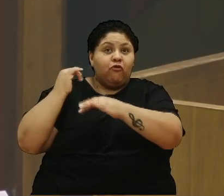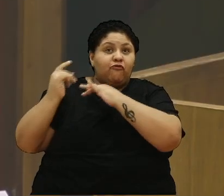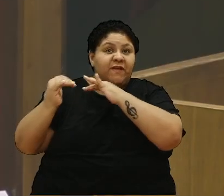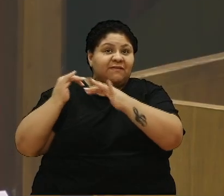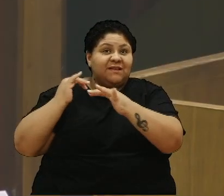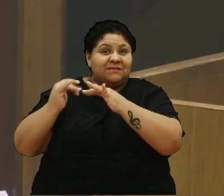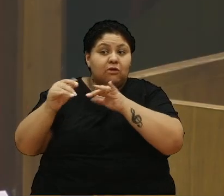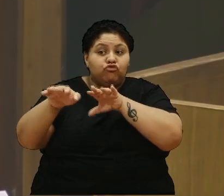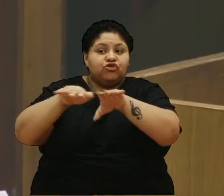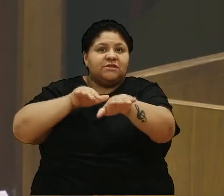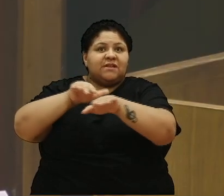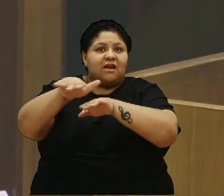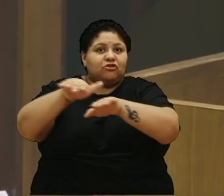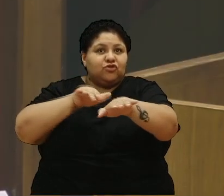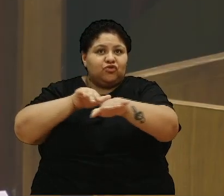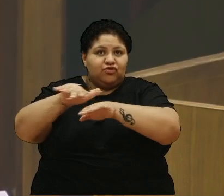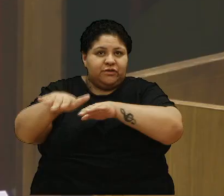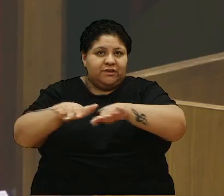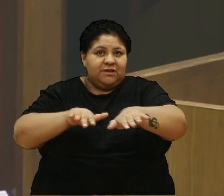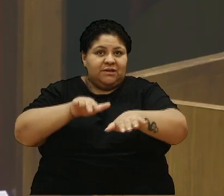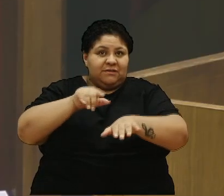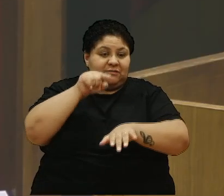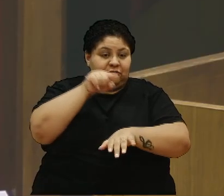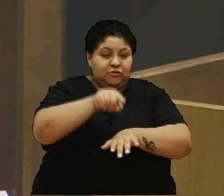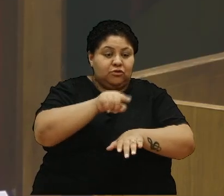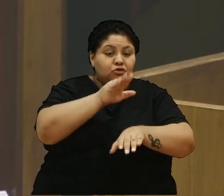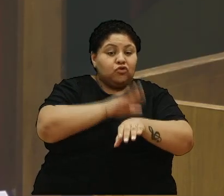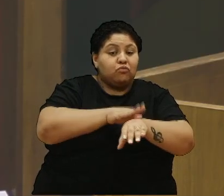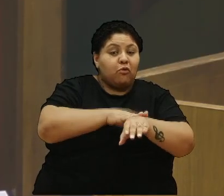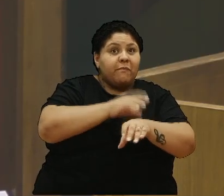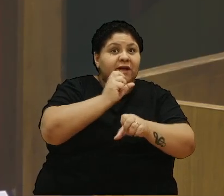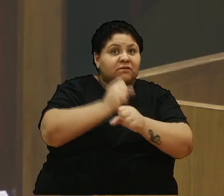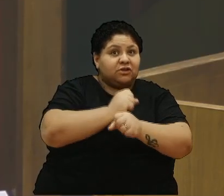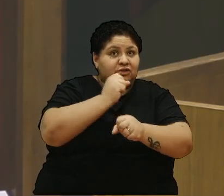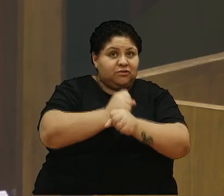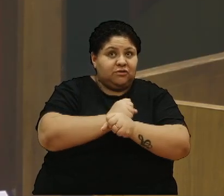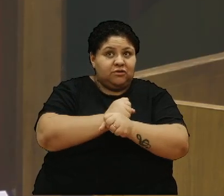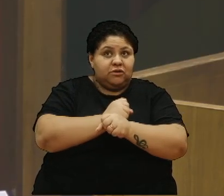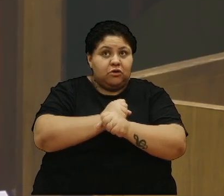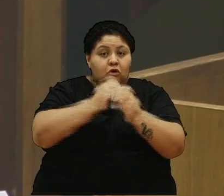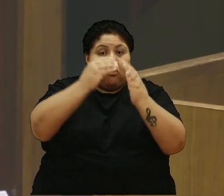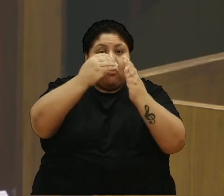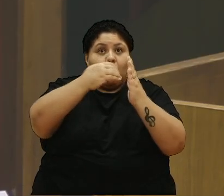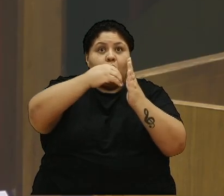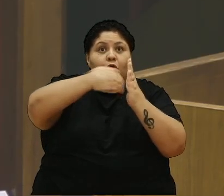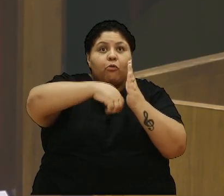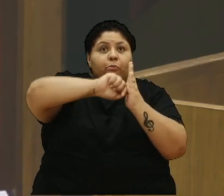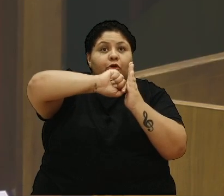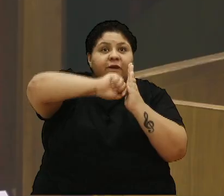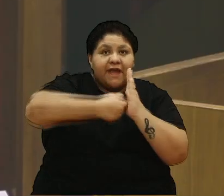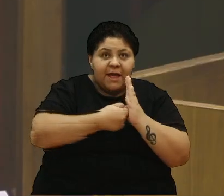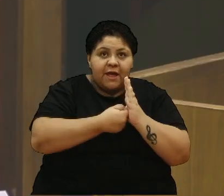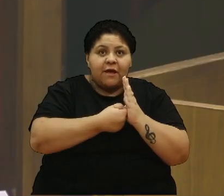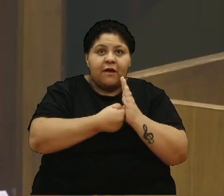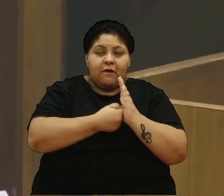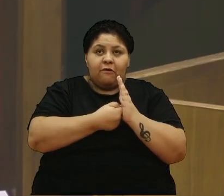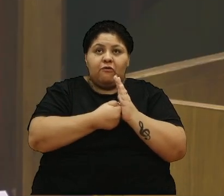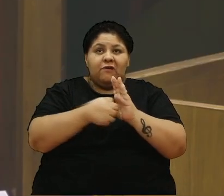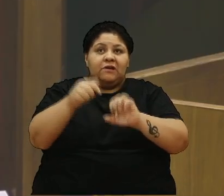trafegabilidade, quando essas obras são realizadas? O bloqueio da via, a outra